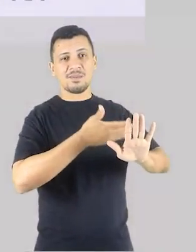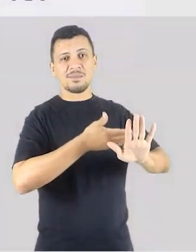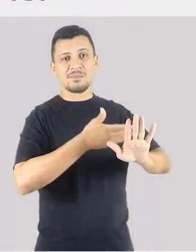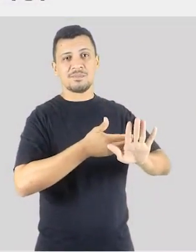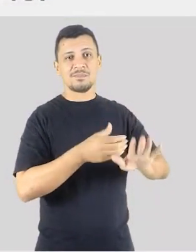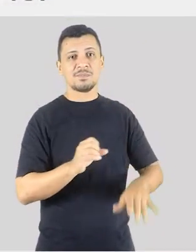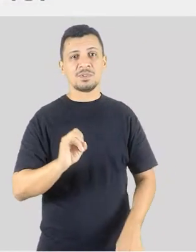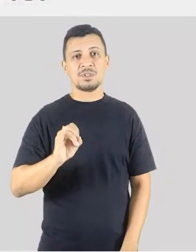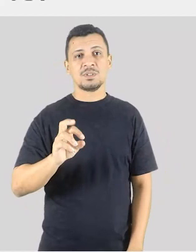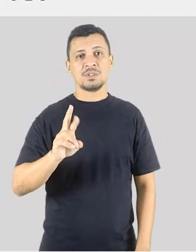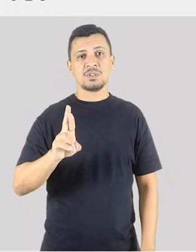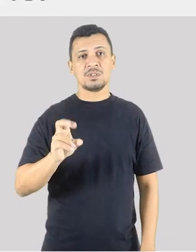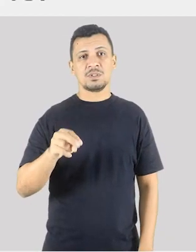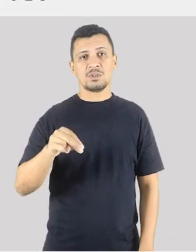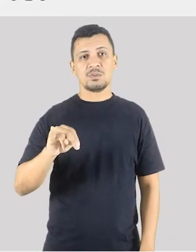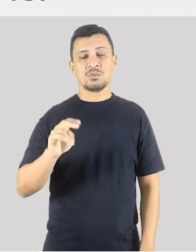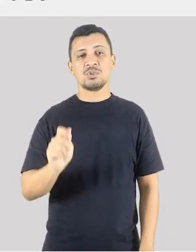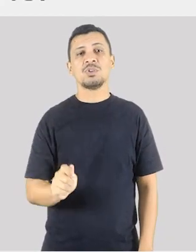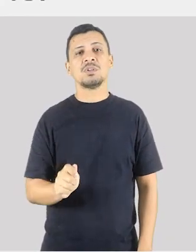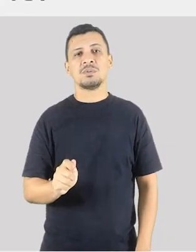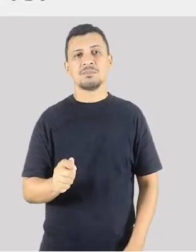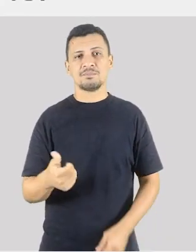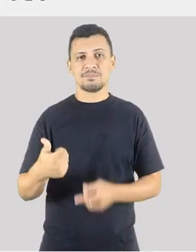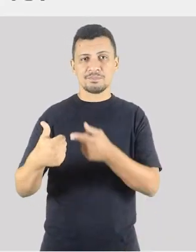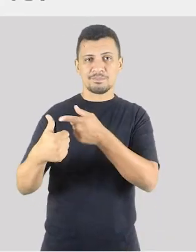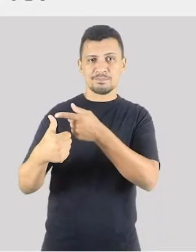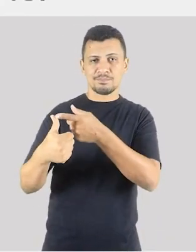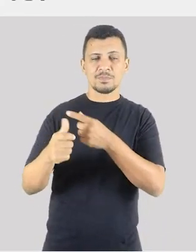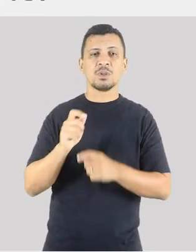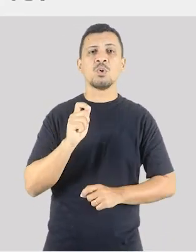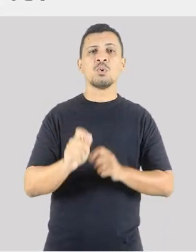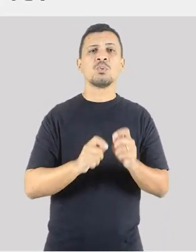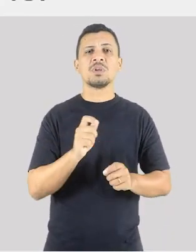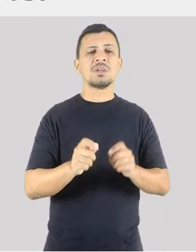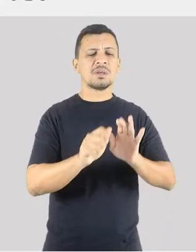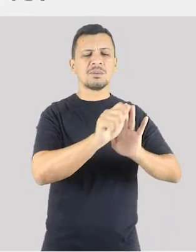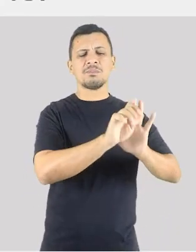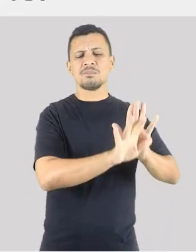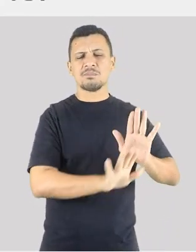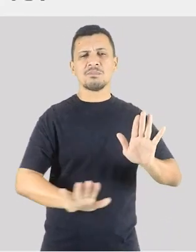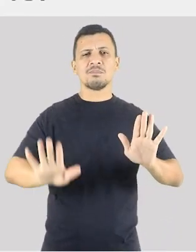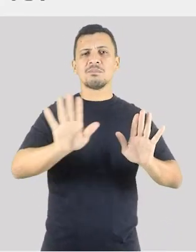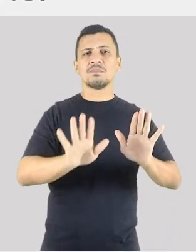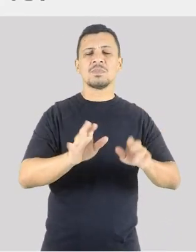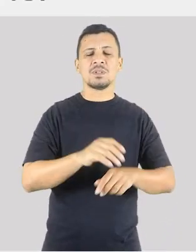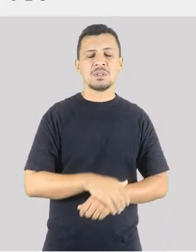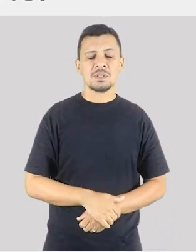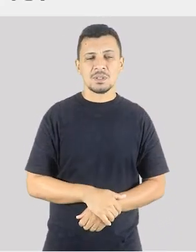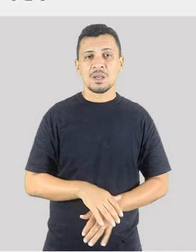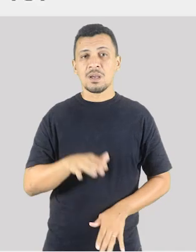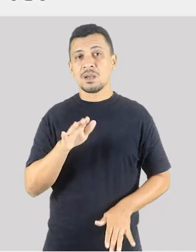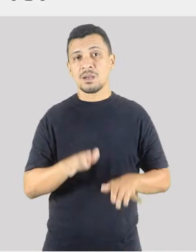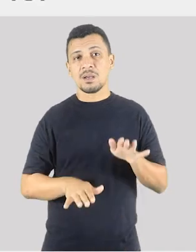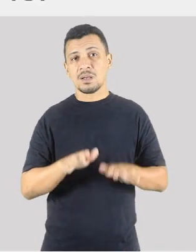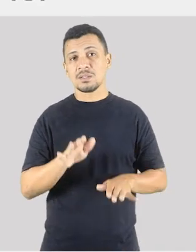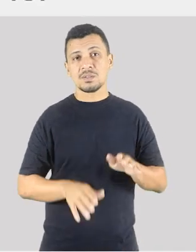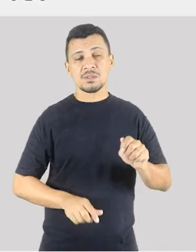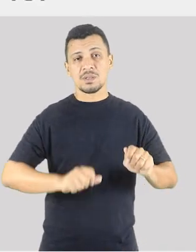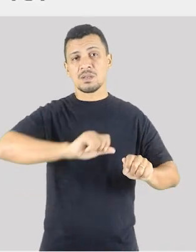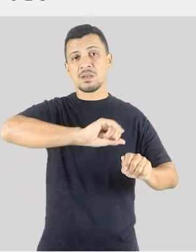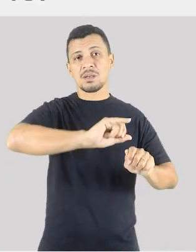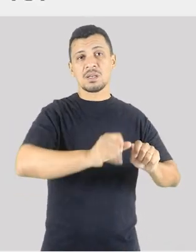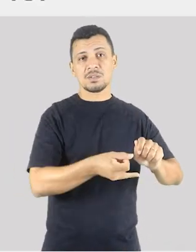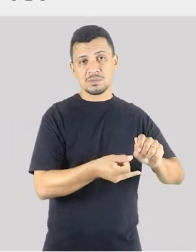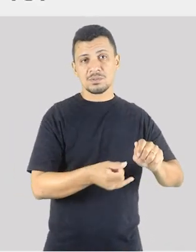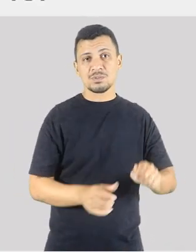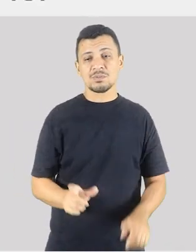Ironia é uma figura de linguagem, olha só, presta atenção. Convém lembrar que às vezes o adjetivo